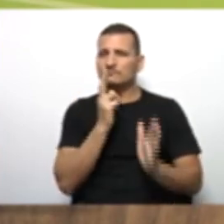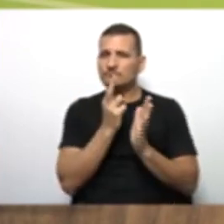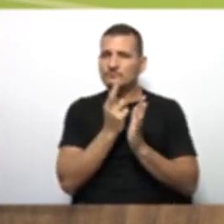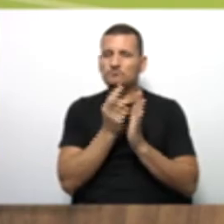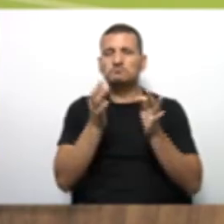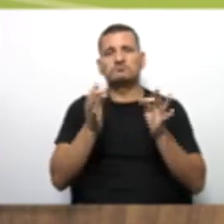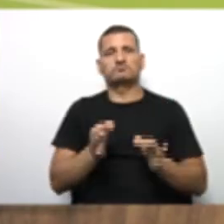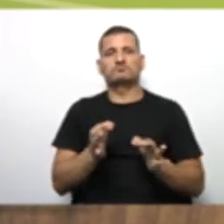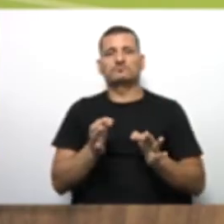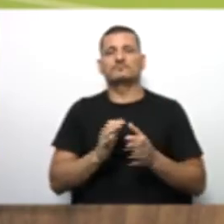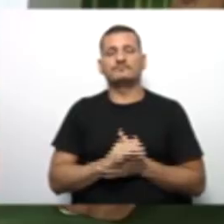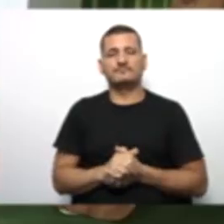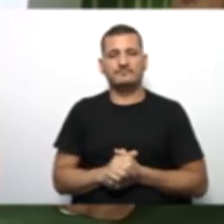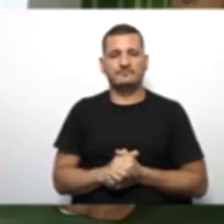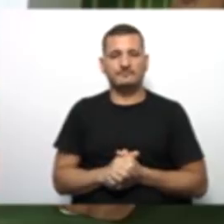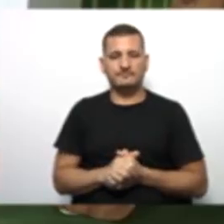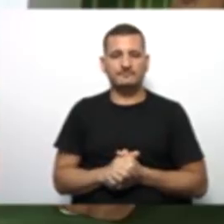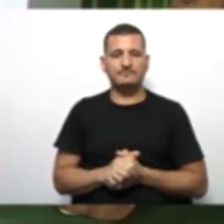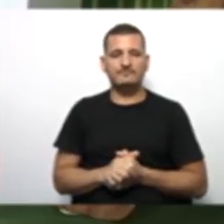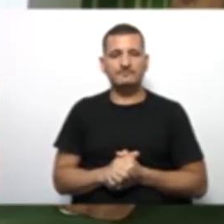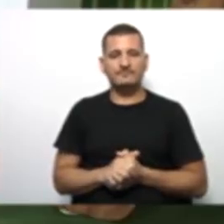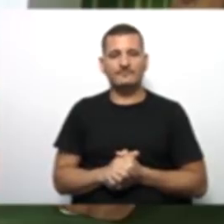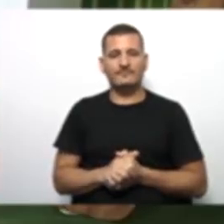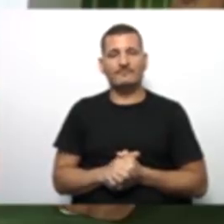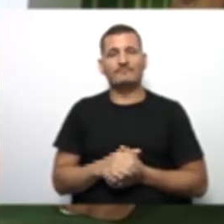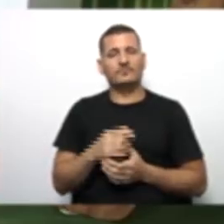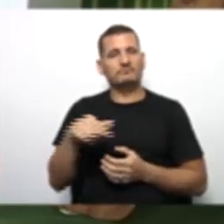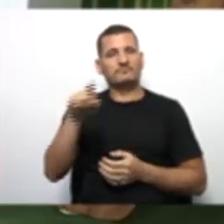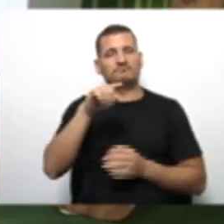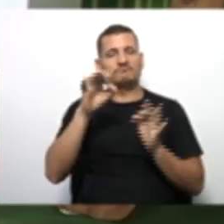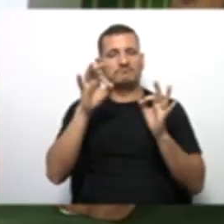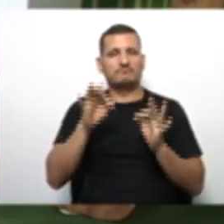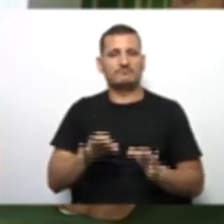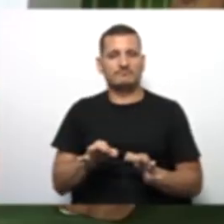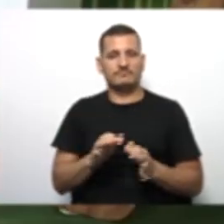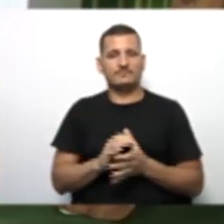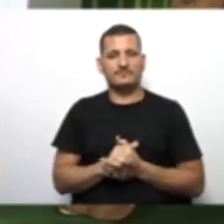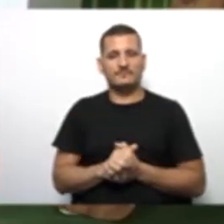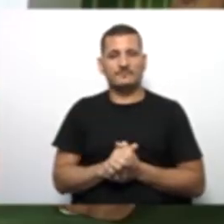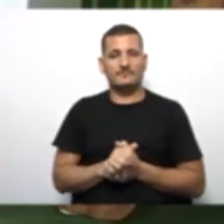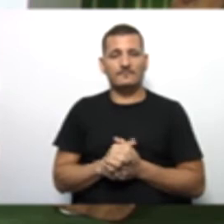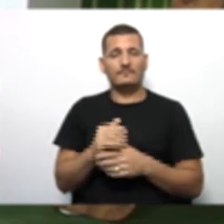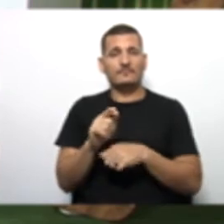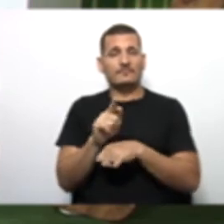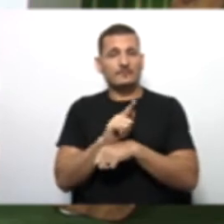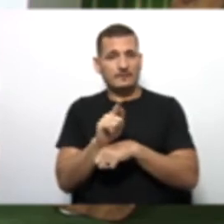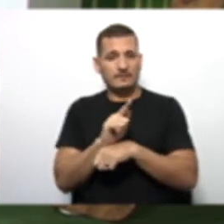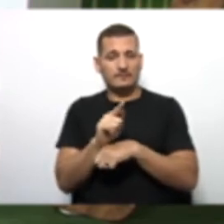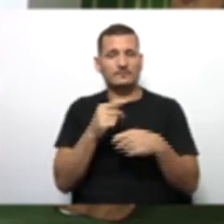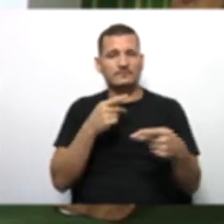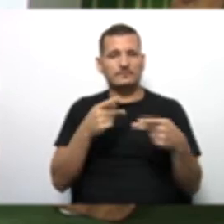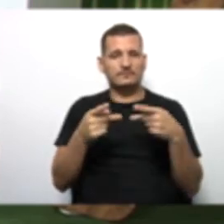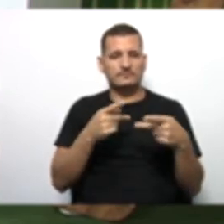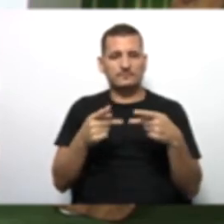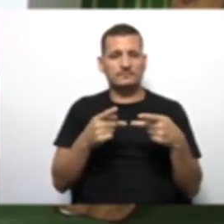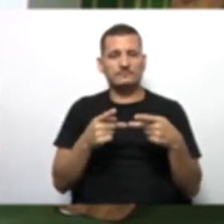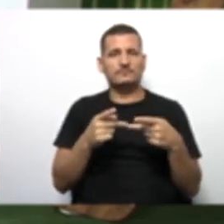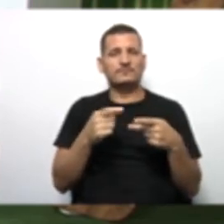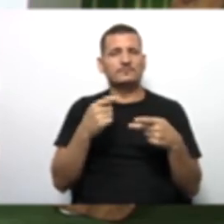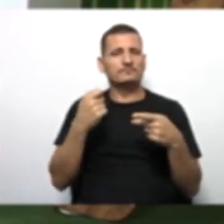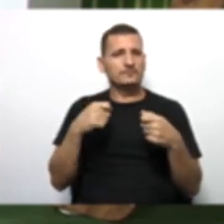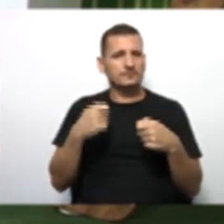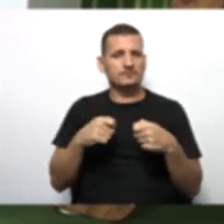e manter a equipe focada na solução do problema. Será que o gerente de projeto tem que saber de tudo isso? O